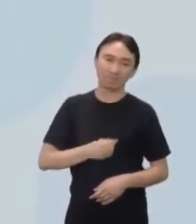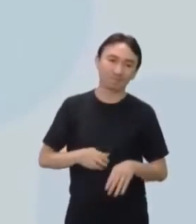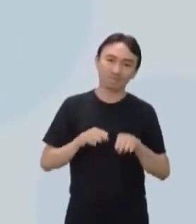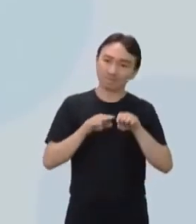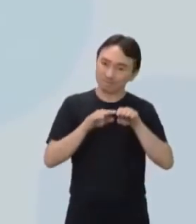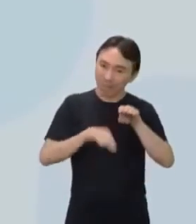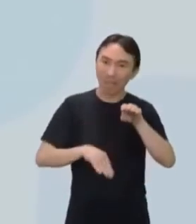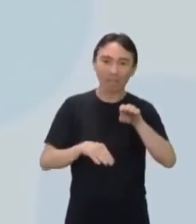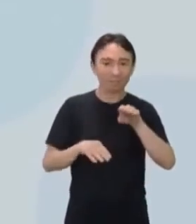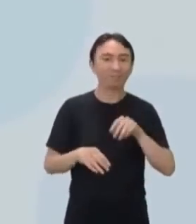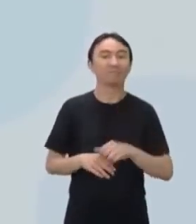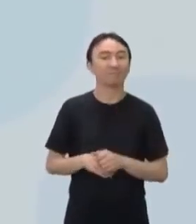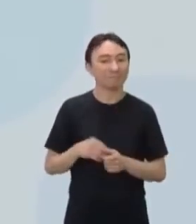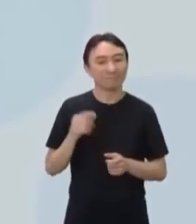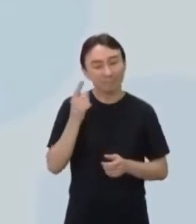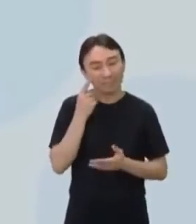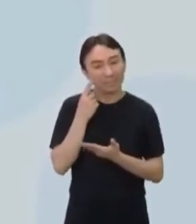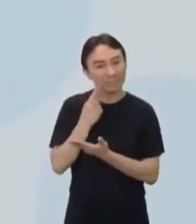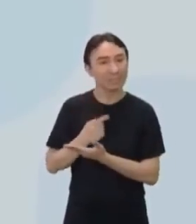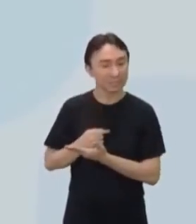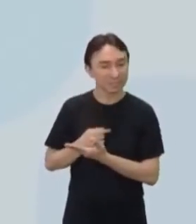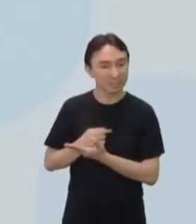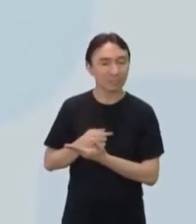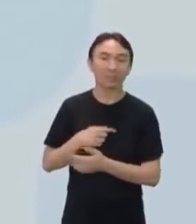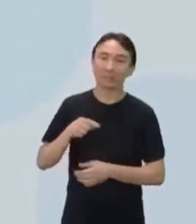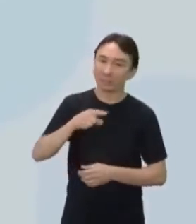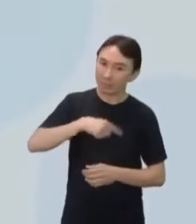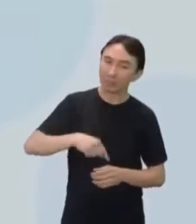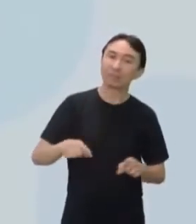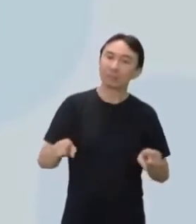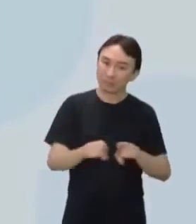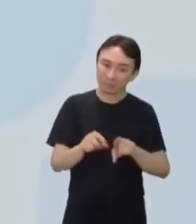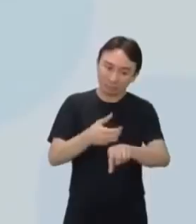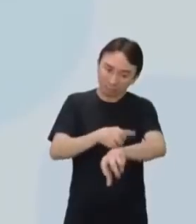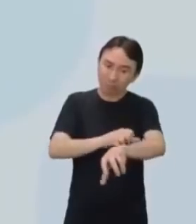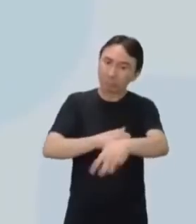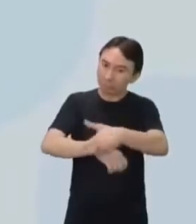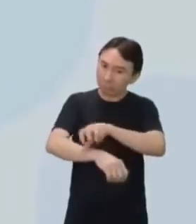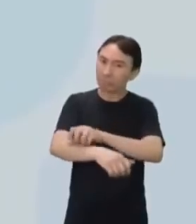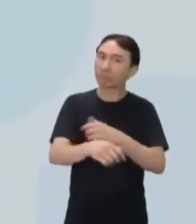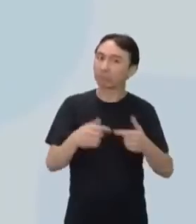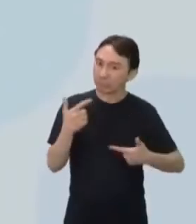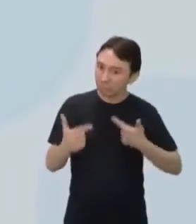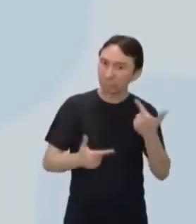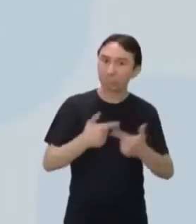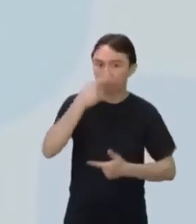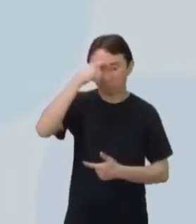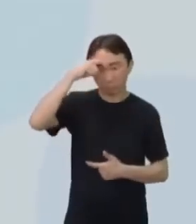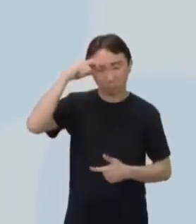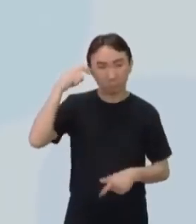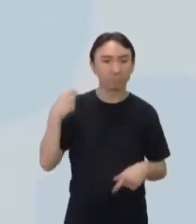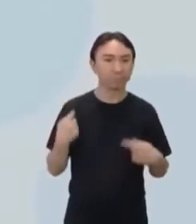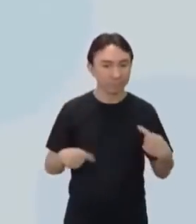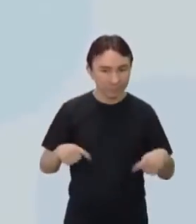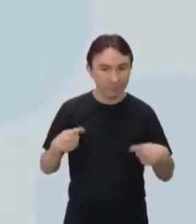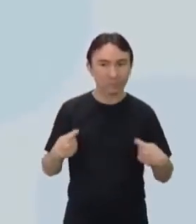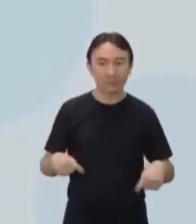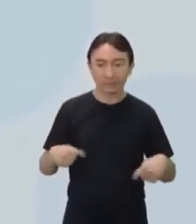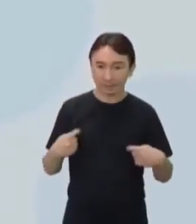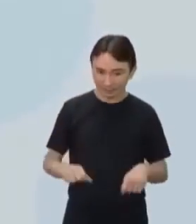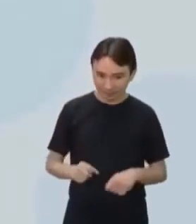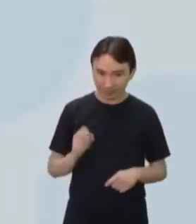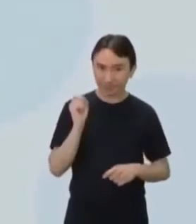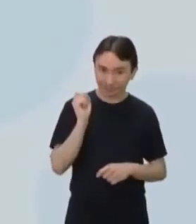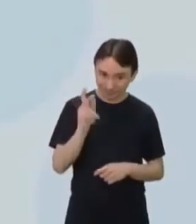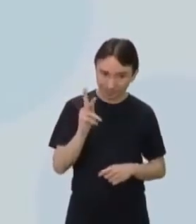proficiência e fluxo, e esse também é um dos nossos grandes desafios por aí, tá bom? E nós, né,